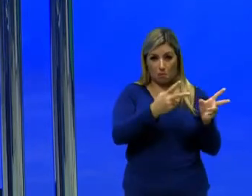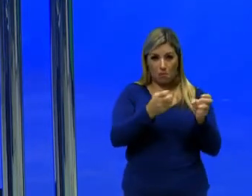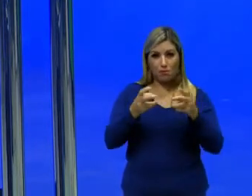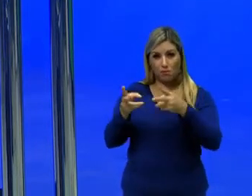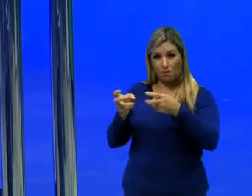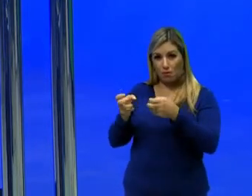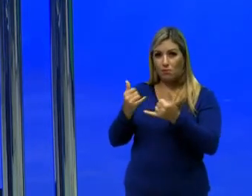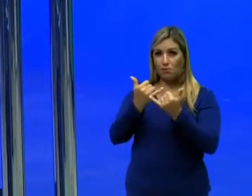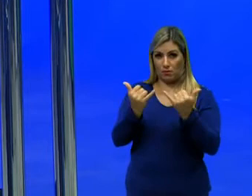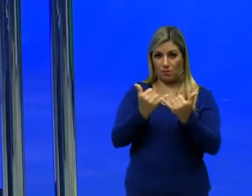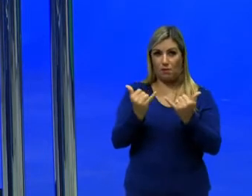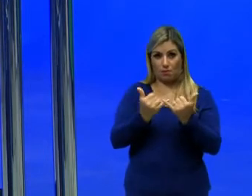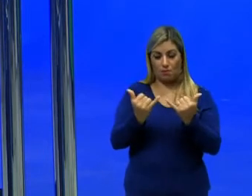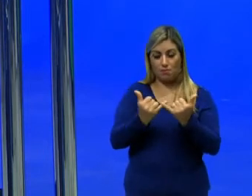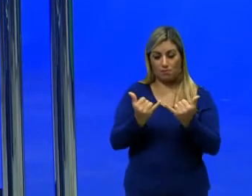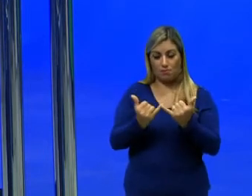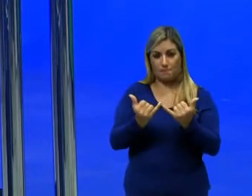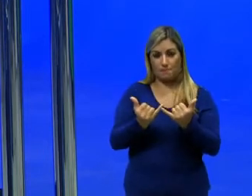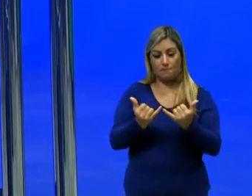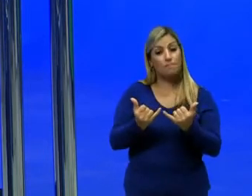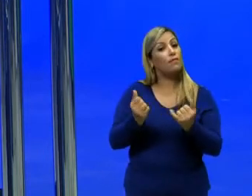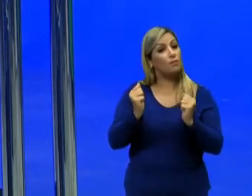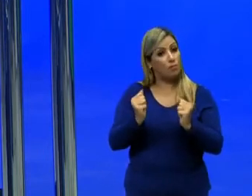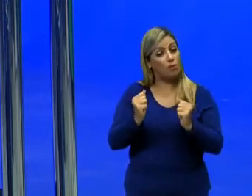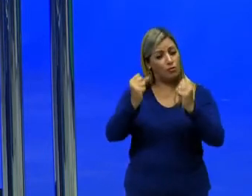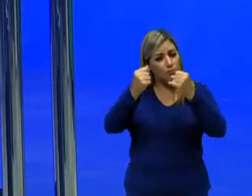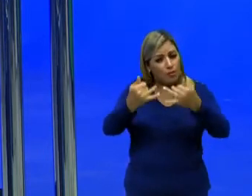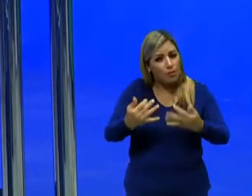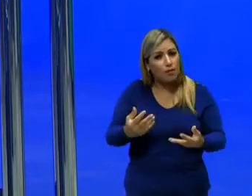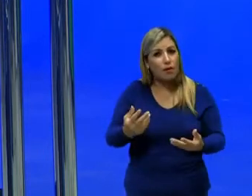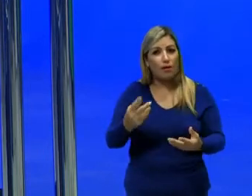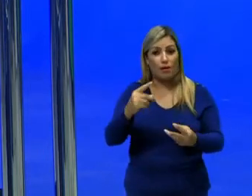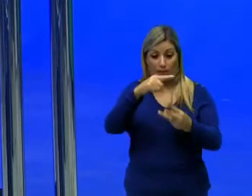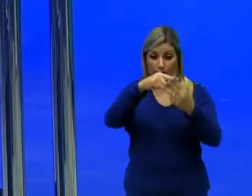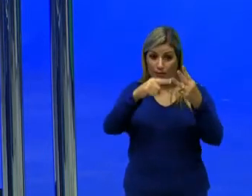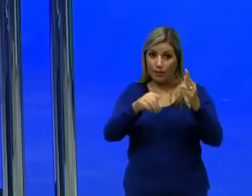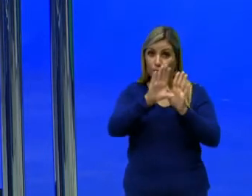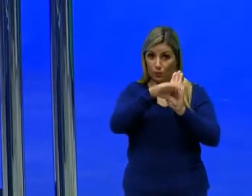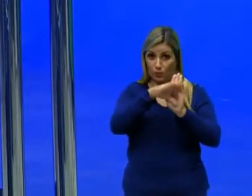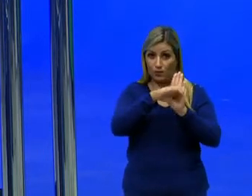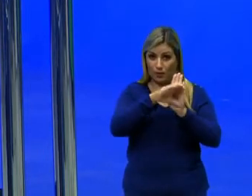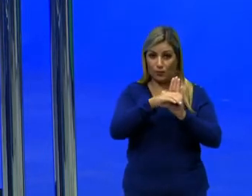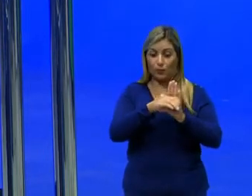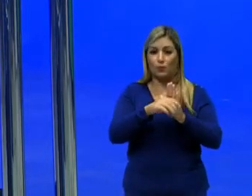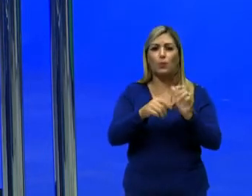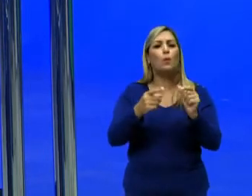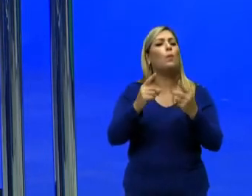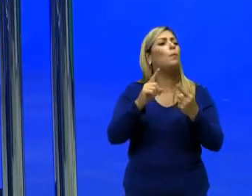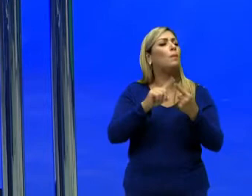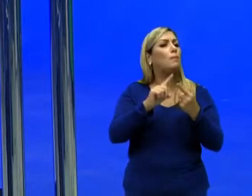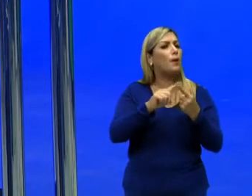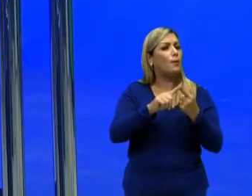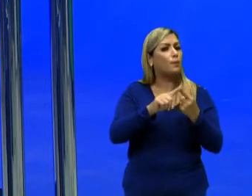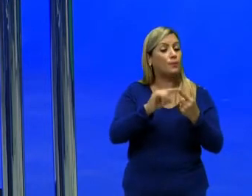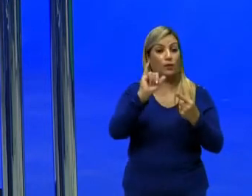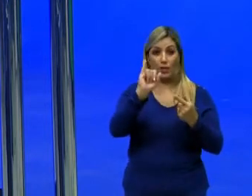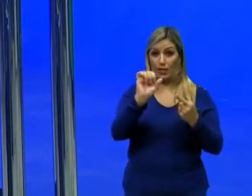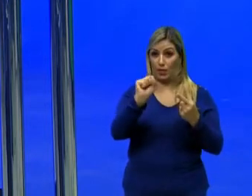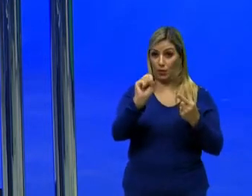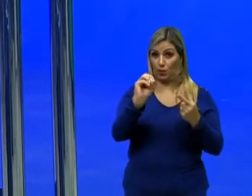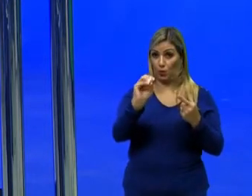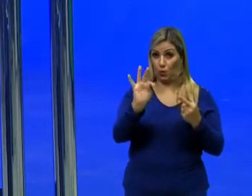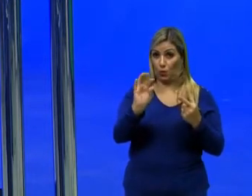semelhança entre eles e essas semelhanças podem ser explicadas por esses três conceitos aqui o primeiro deles são